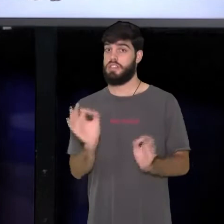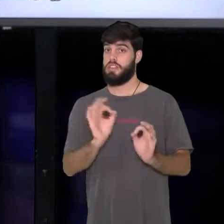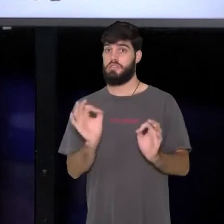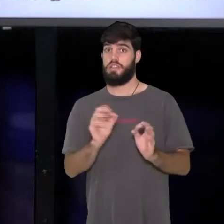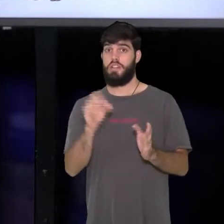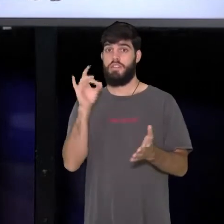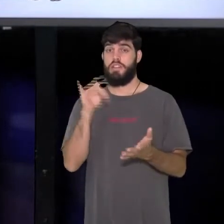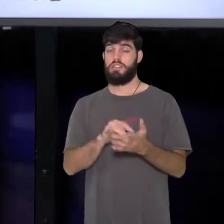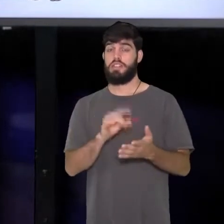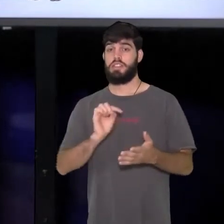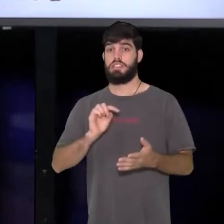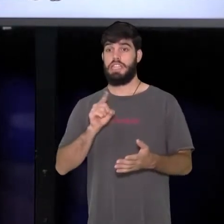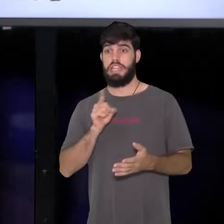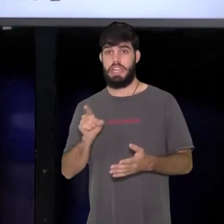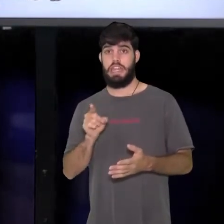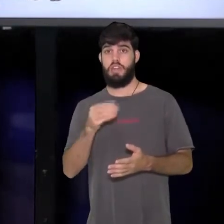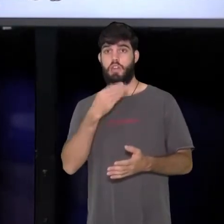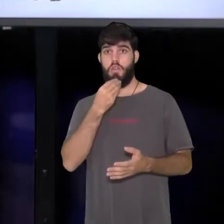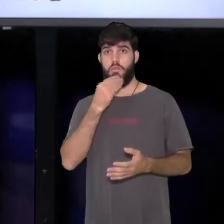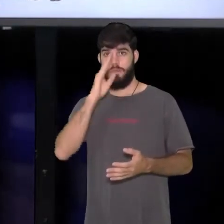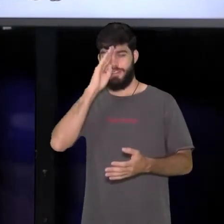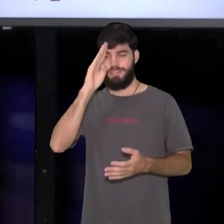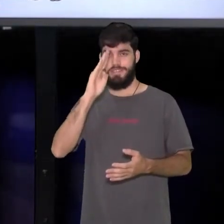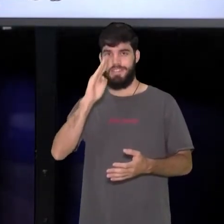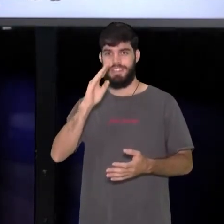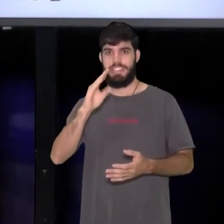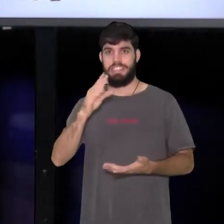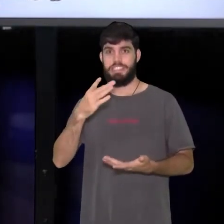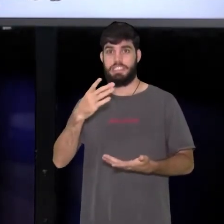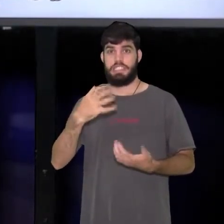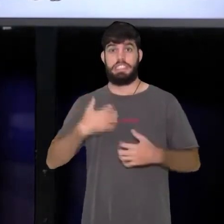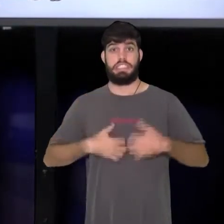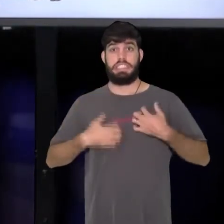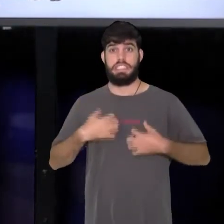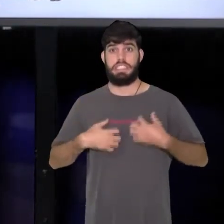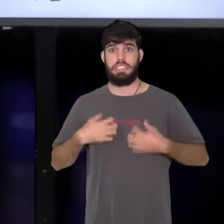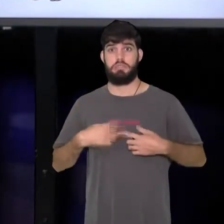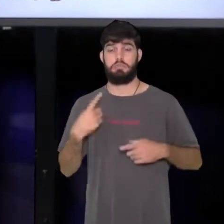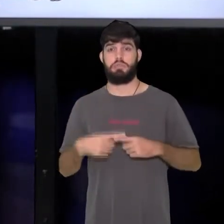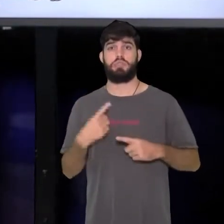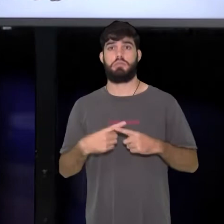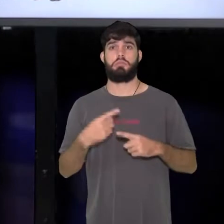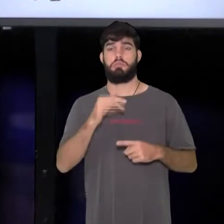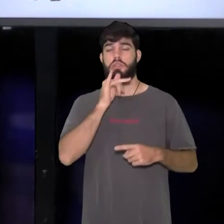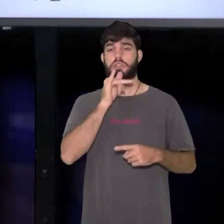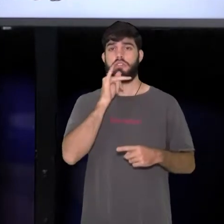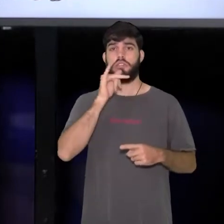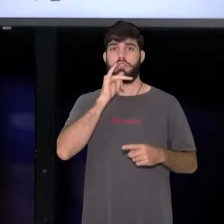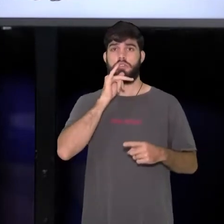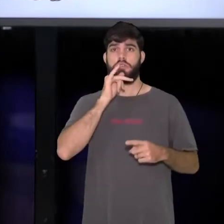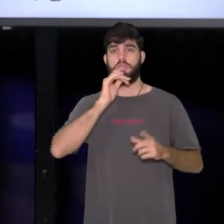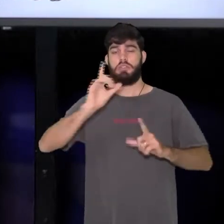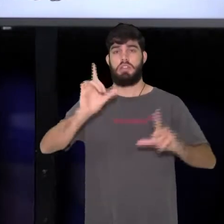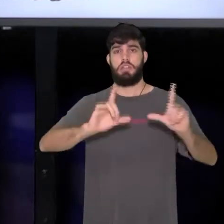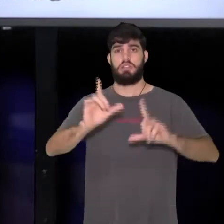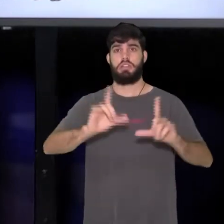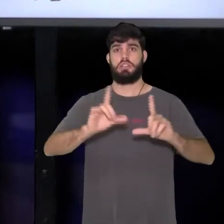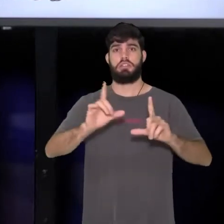aqui que ele está irritado porque a programação preferida dele foi interrompida para passar agora o